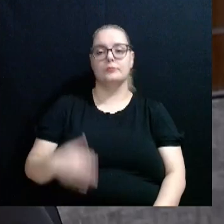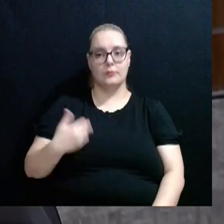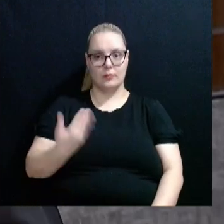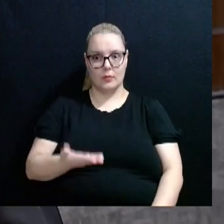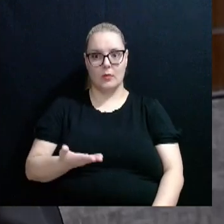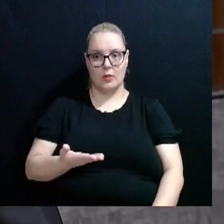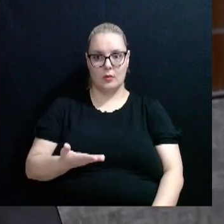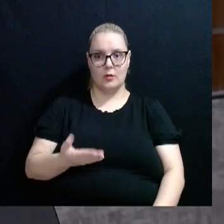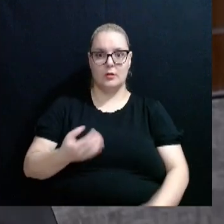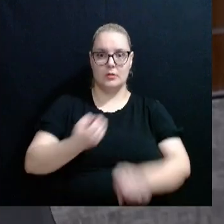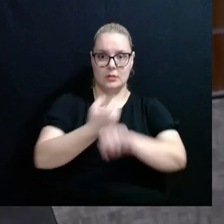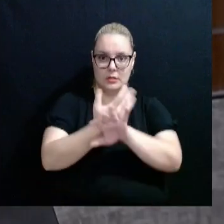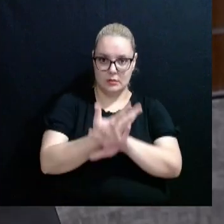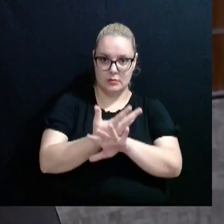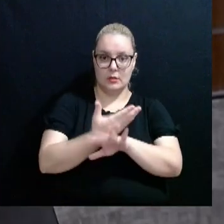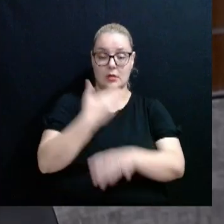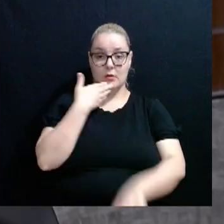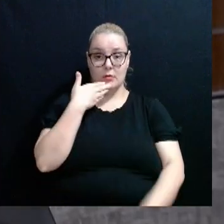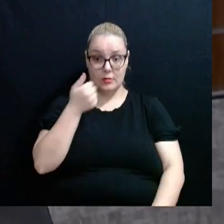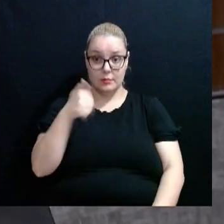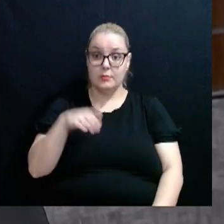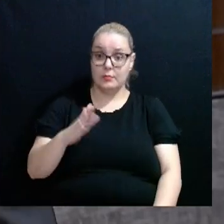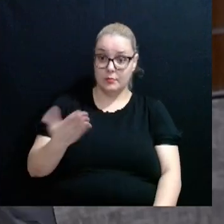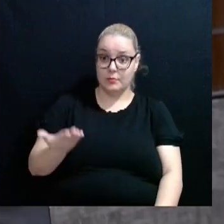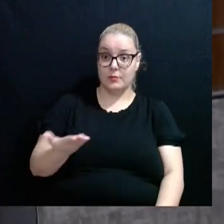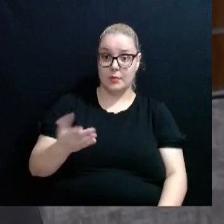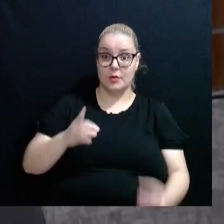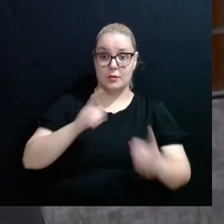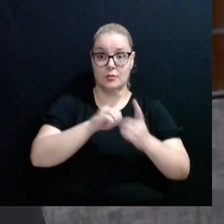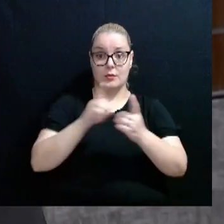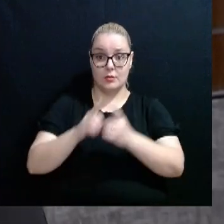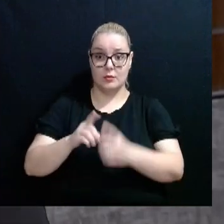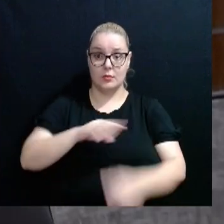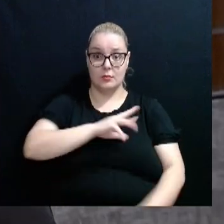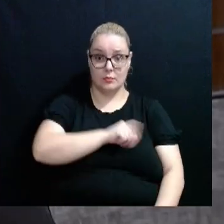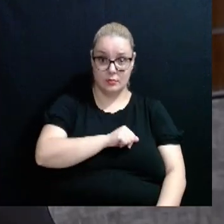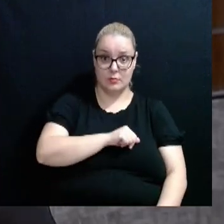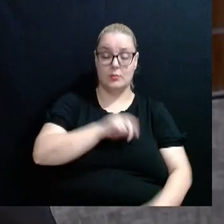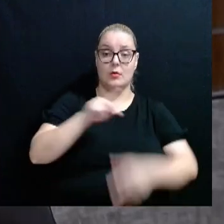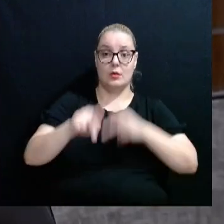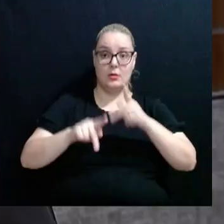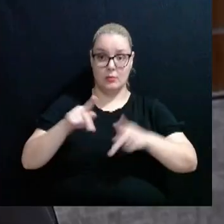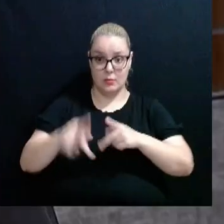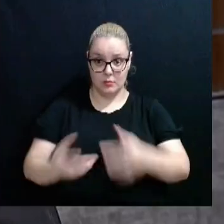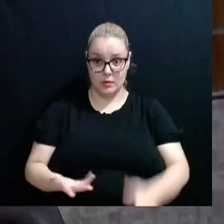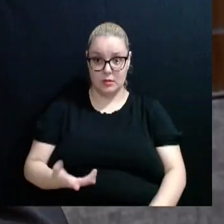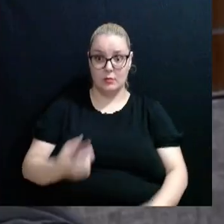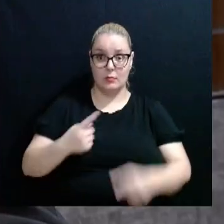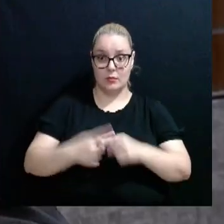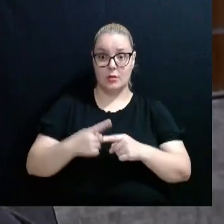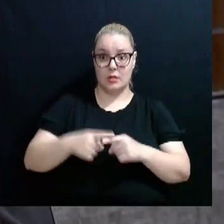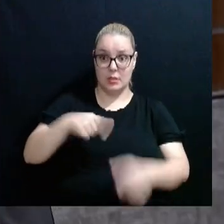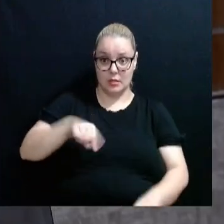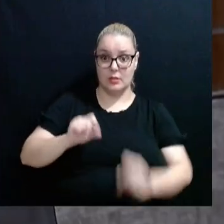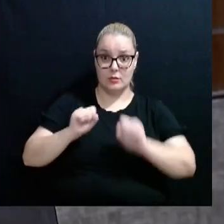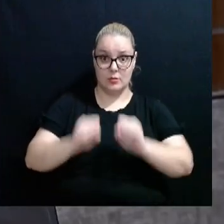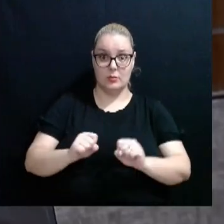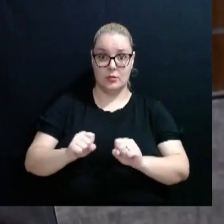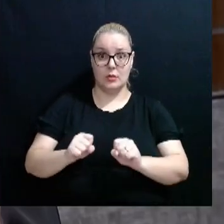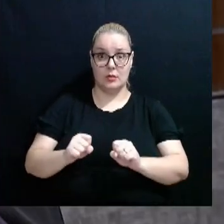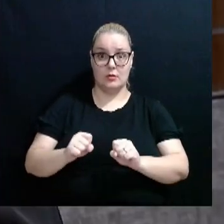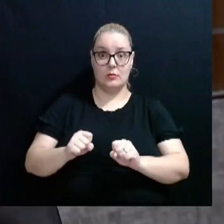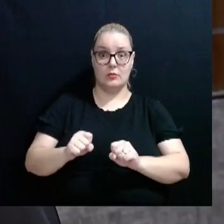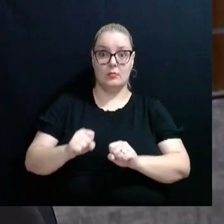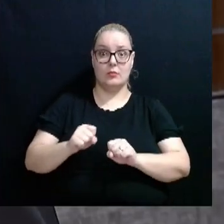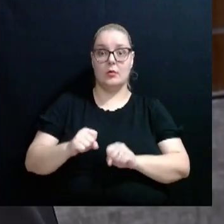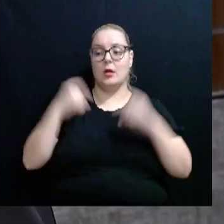teleatendimento, vai melhorar ainda mais o atendimento do SAMU para a população, porque eles vão poder mandar já até a viatura certa.